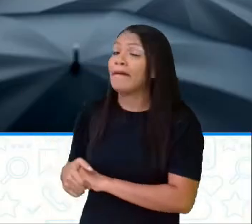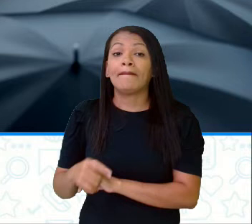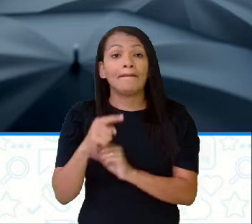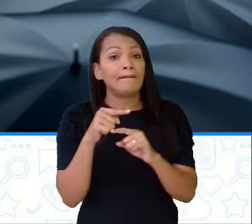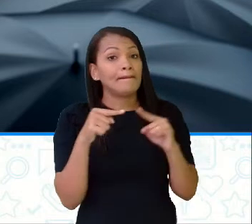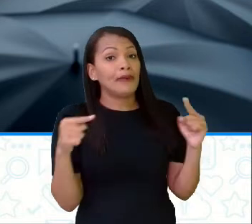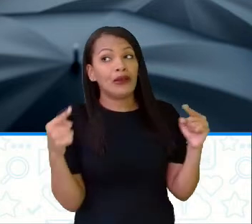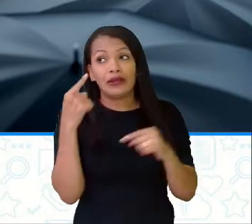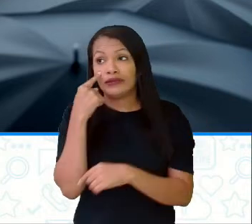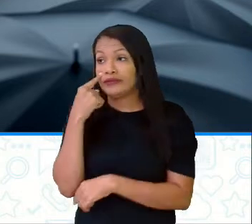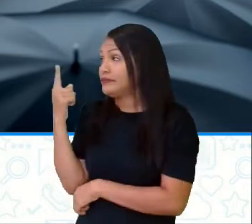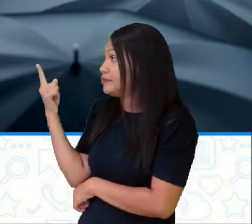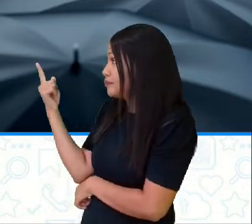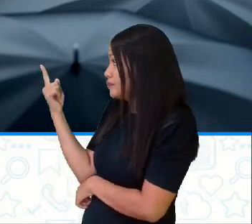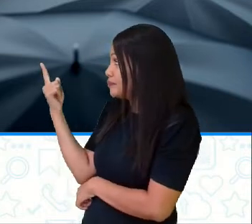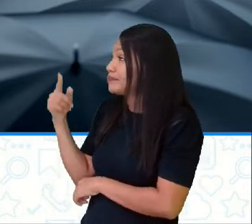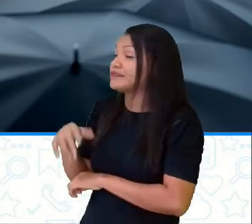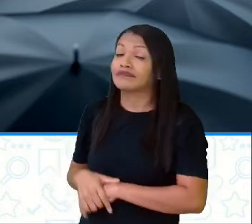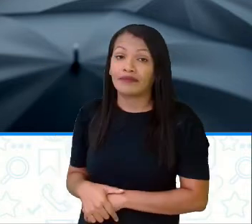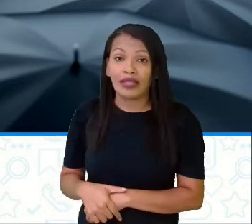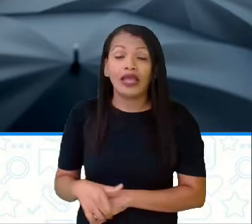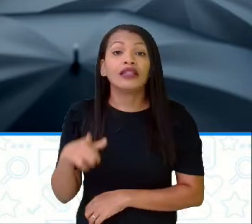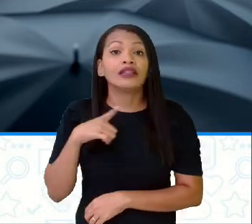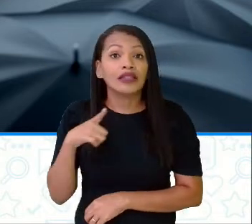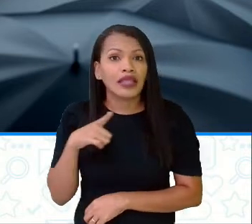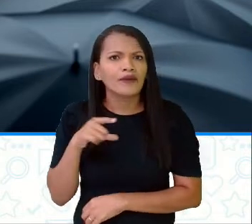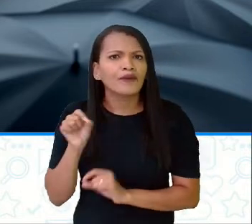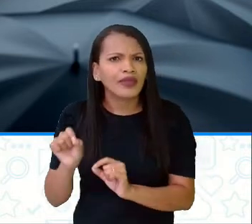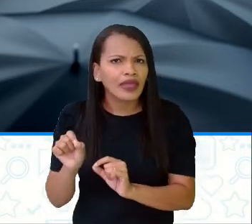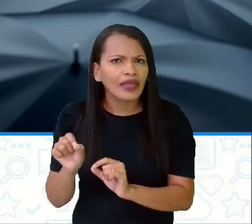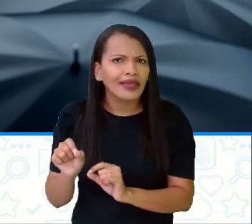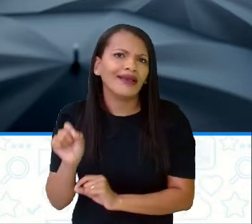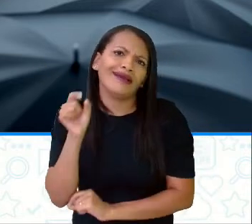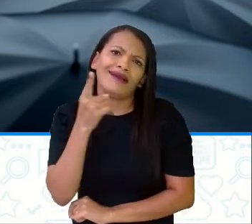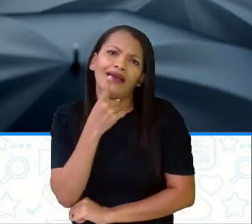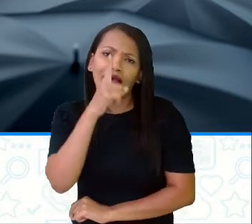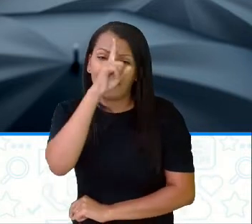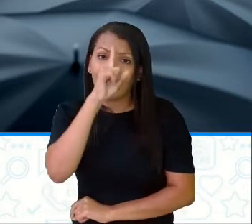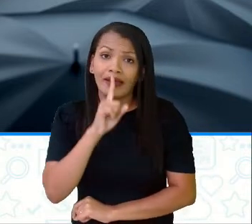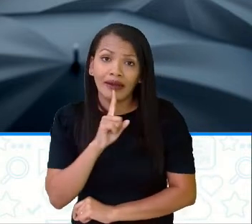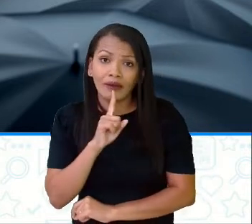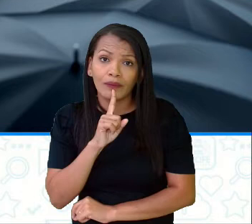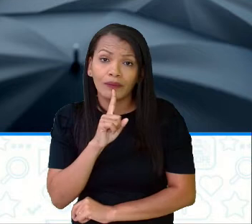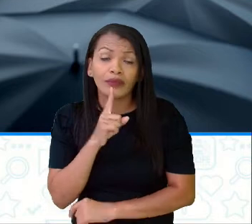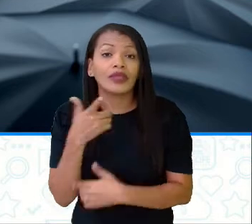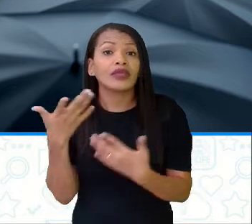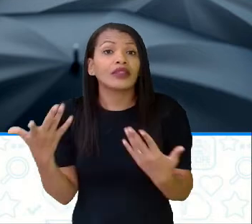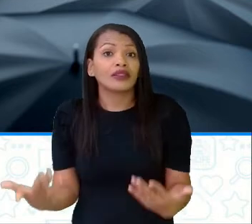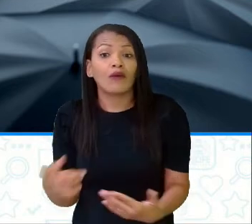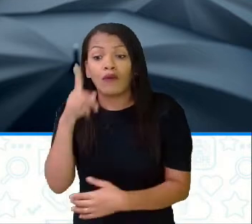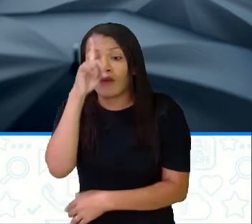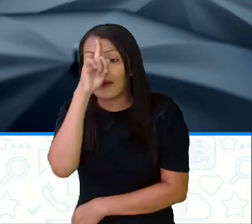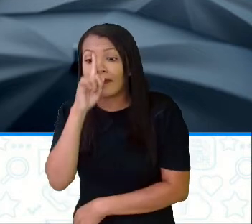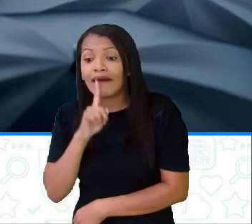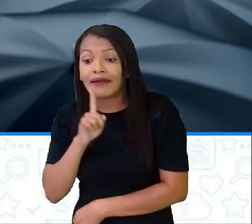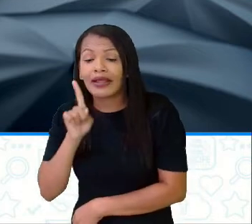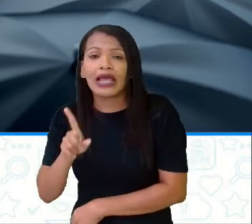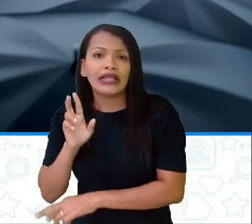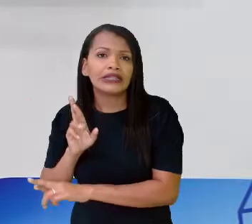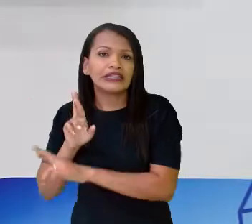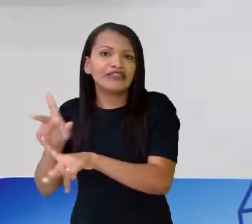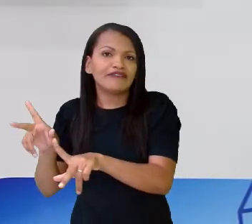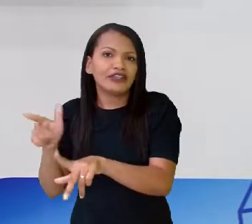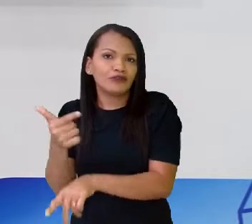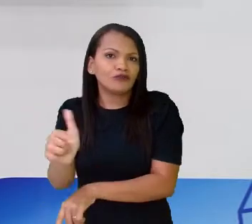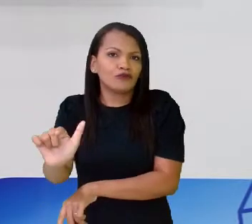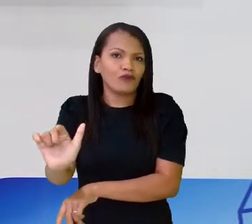ó, bem no centro dessa imagem, eu tô vendo que tem um guarda-chuva amarelo. Então, esse guarda-chuva amarelo é diferente